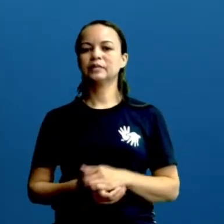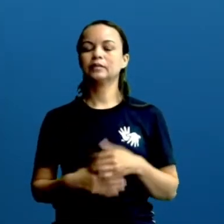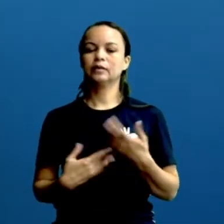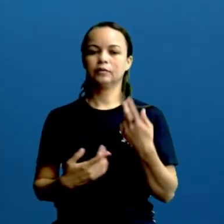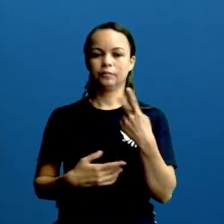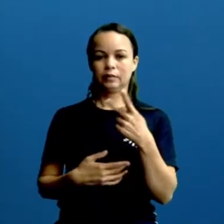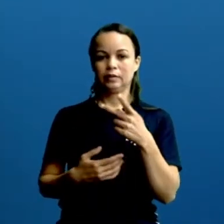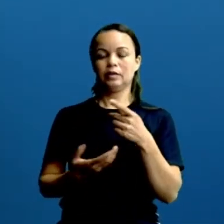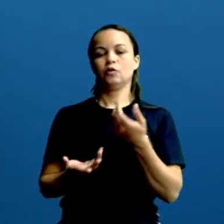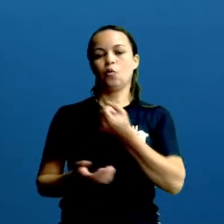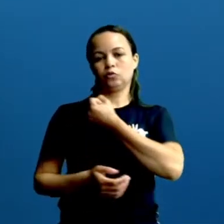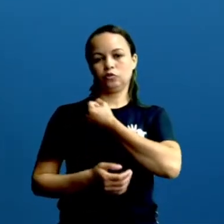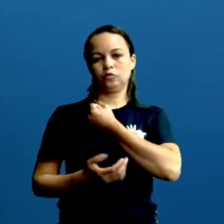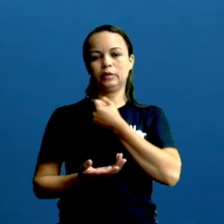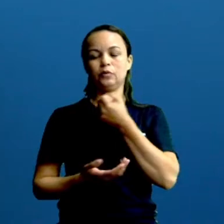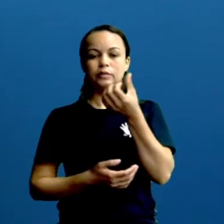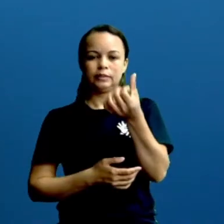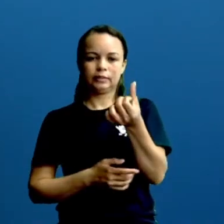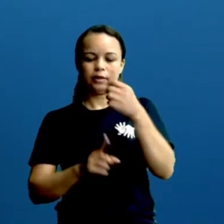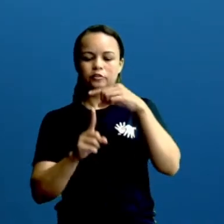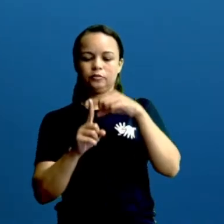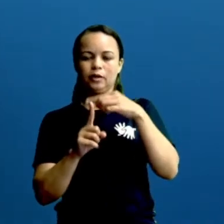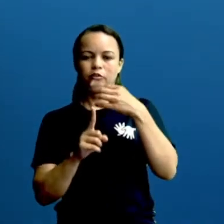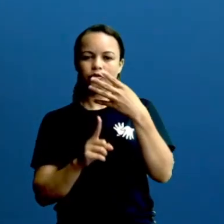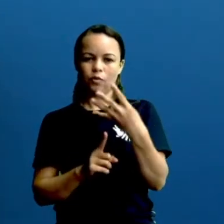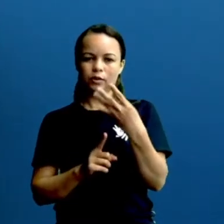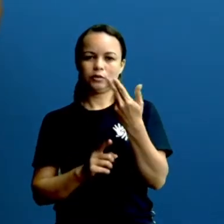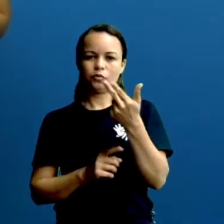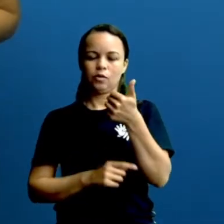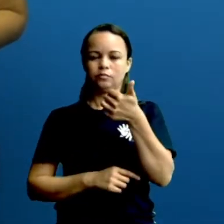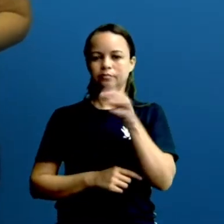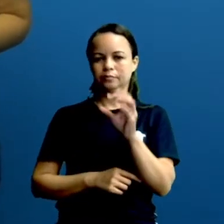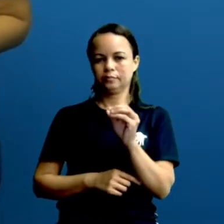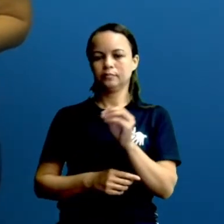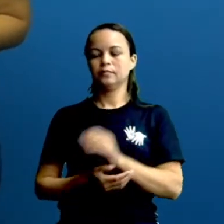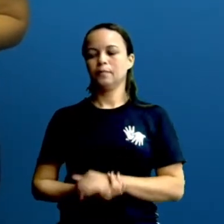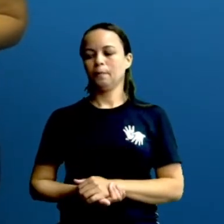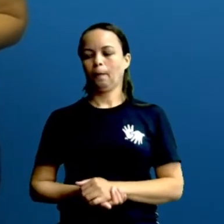os algarismos, né? 6 mais 4 igual a 10.